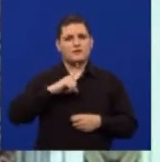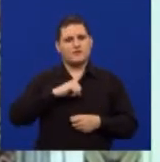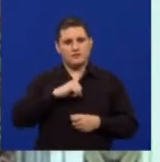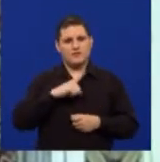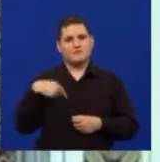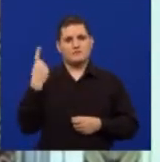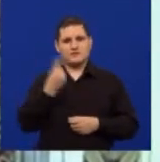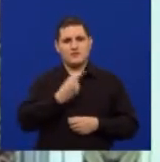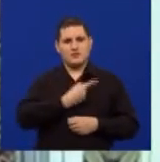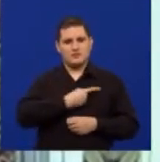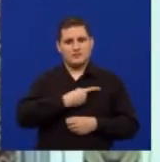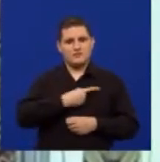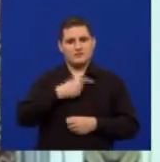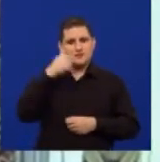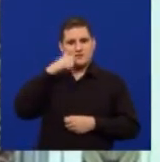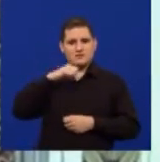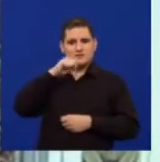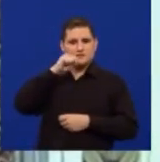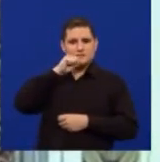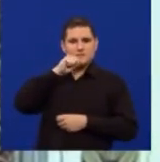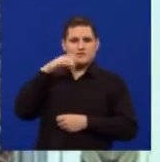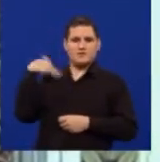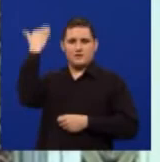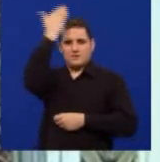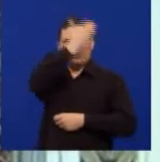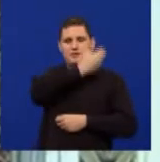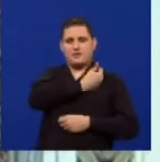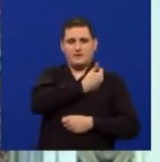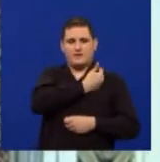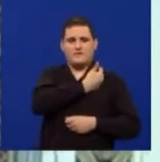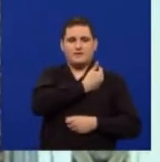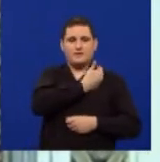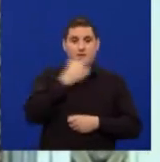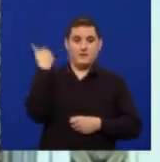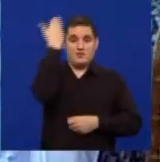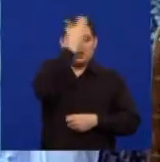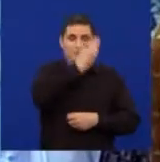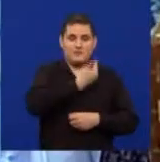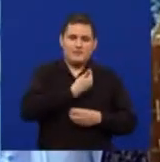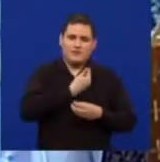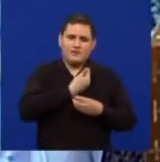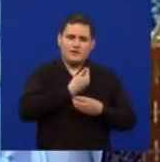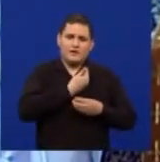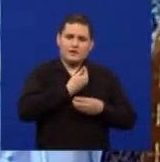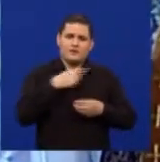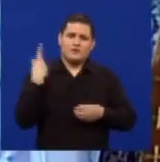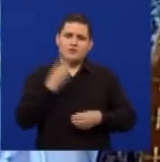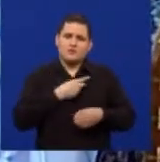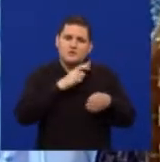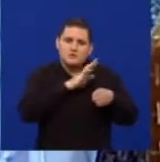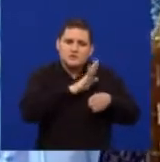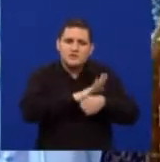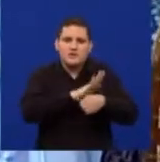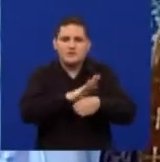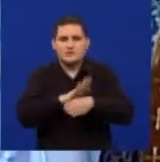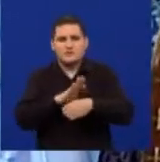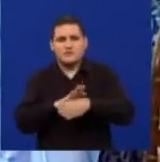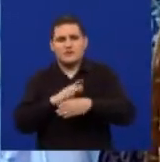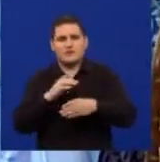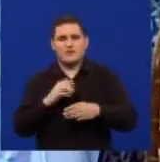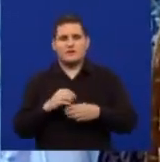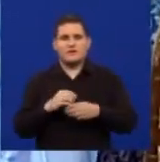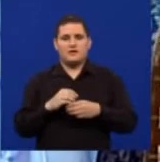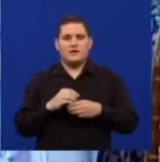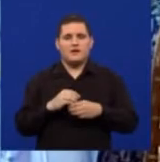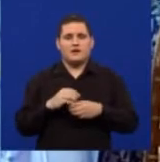nos conduzirá ao pastor, para que ele não deixe faltar entre nós a unidade que o pastor desejou, que o coração